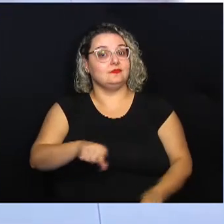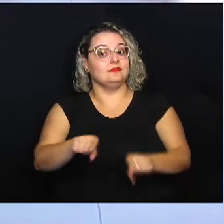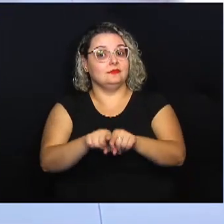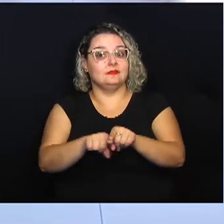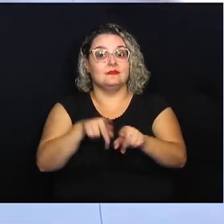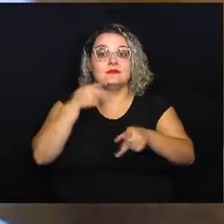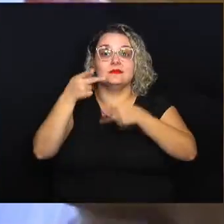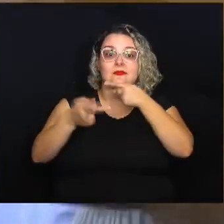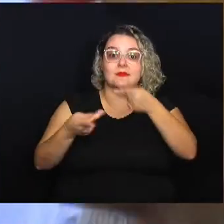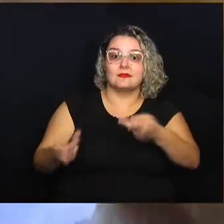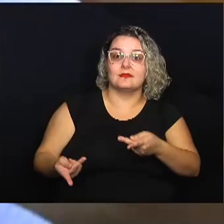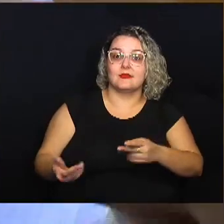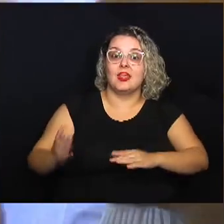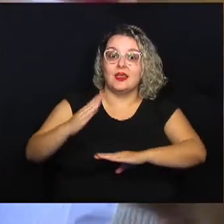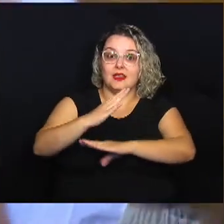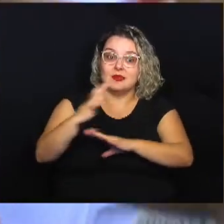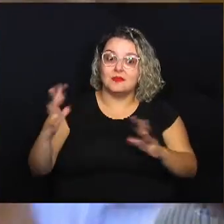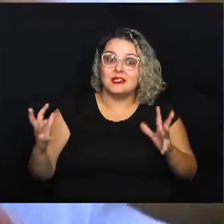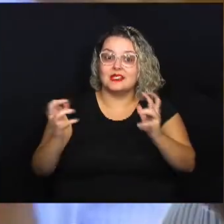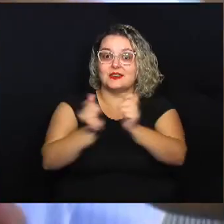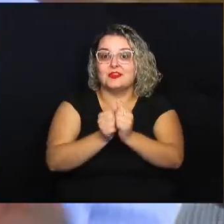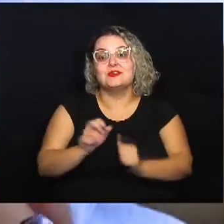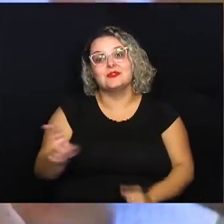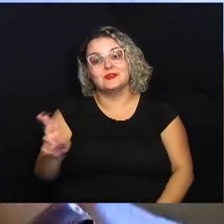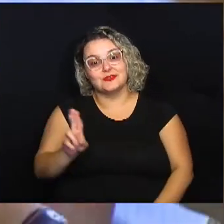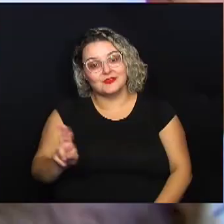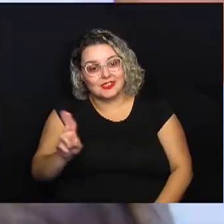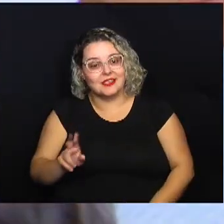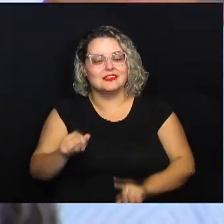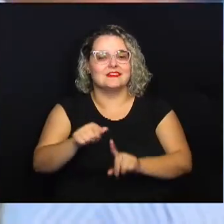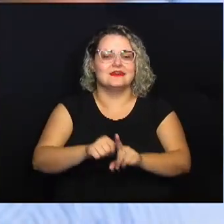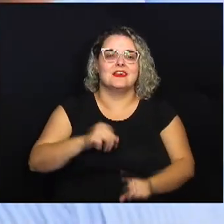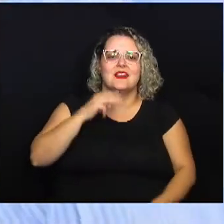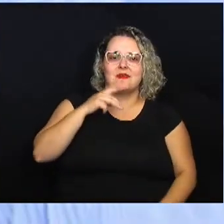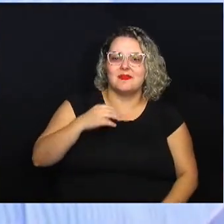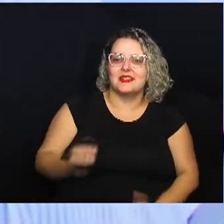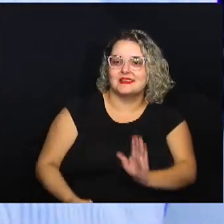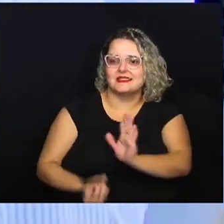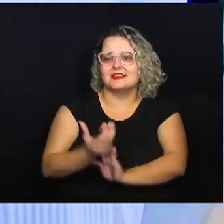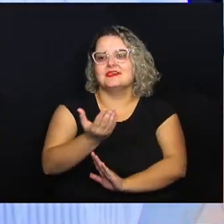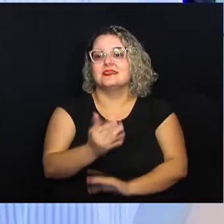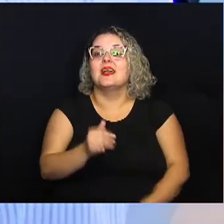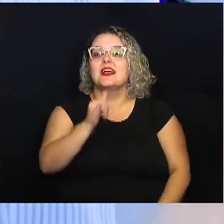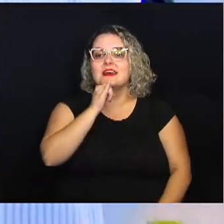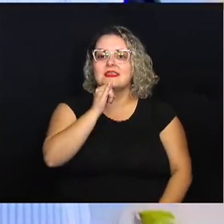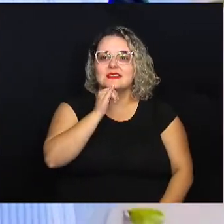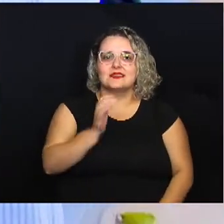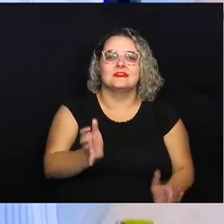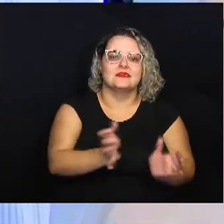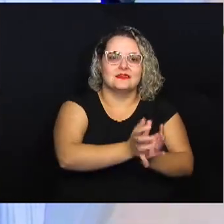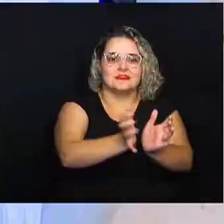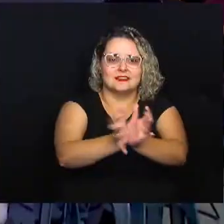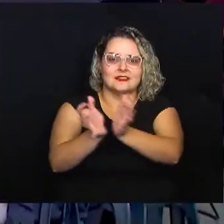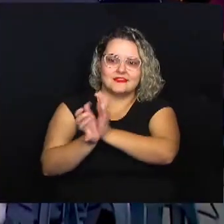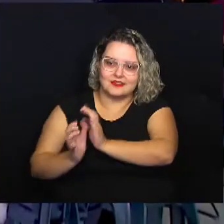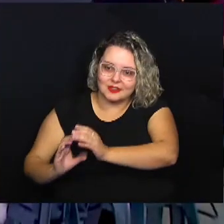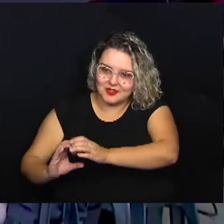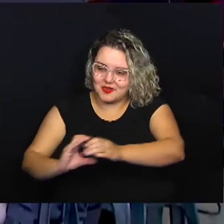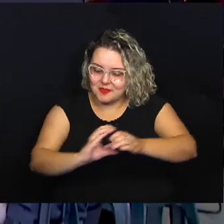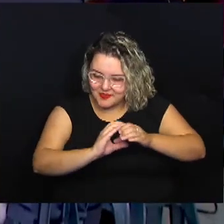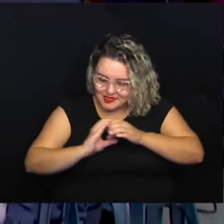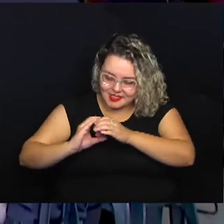o Câmara Integrada, implementado em março, que, a exemplo das organizações corporativas com seus